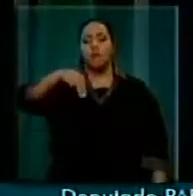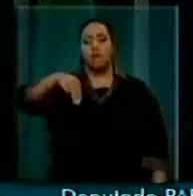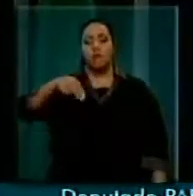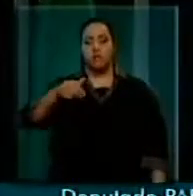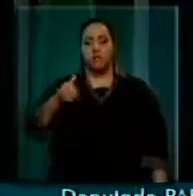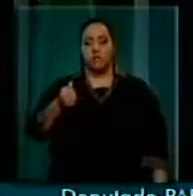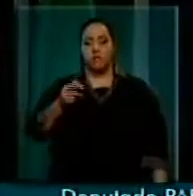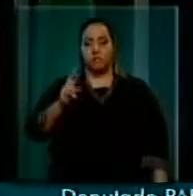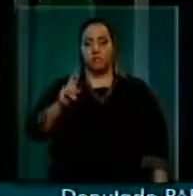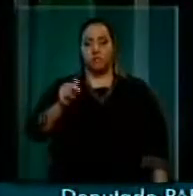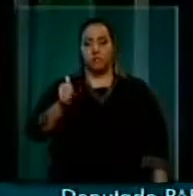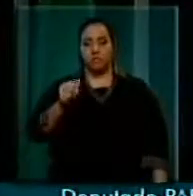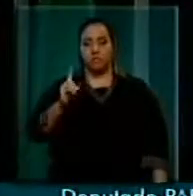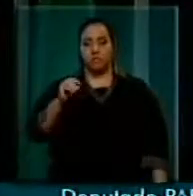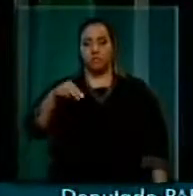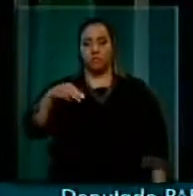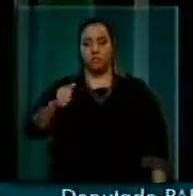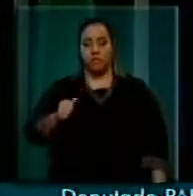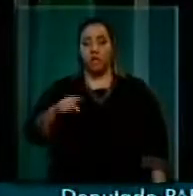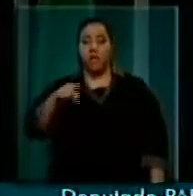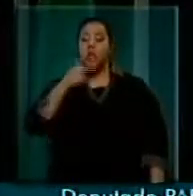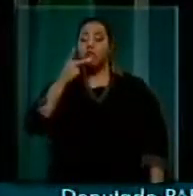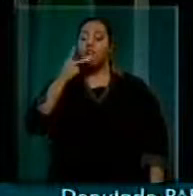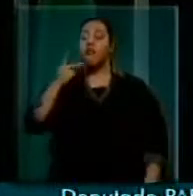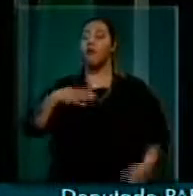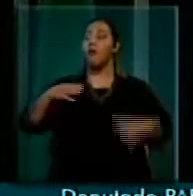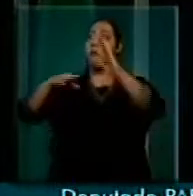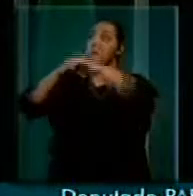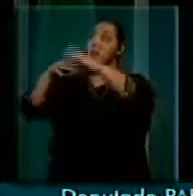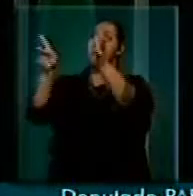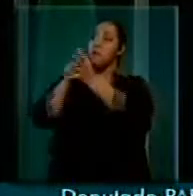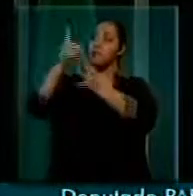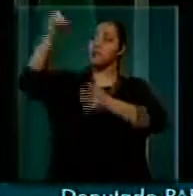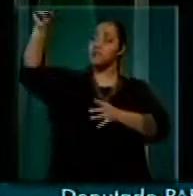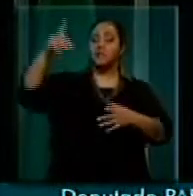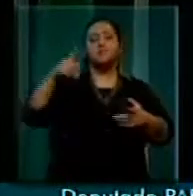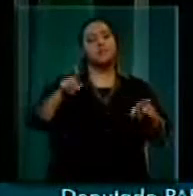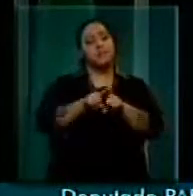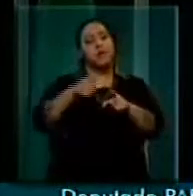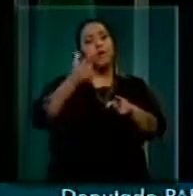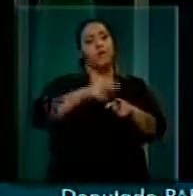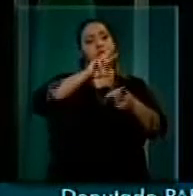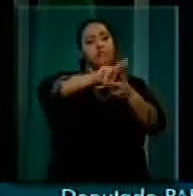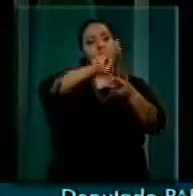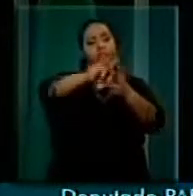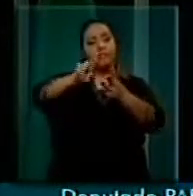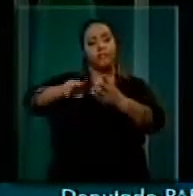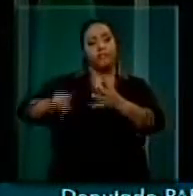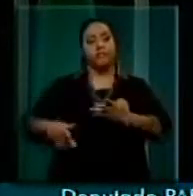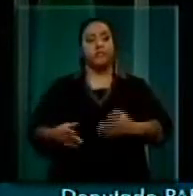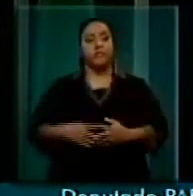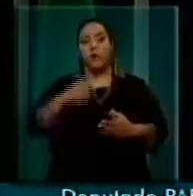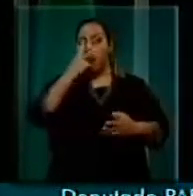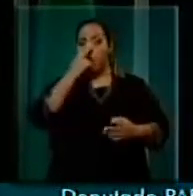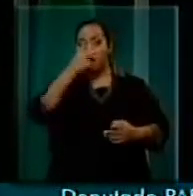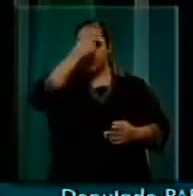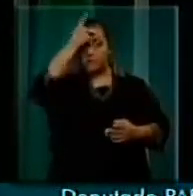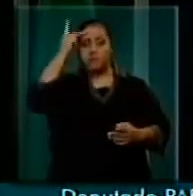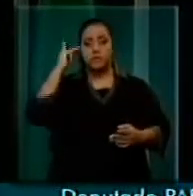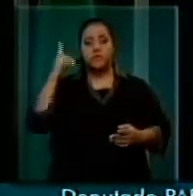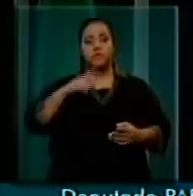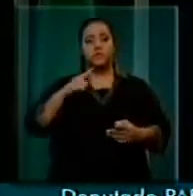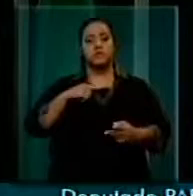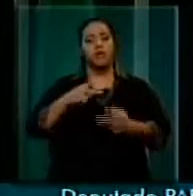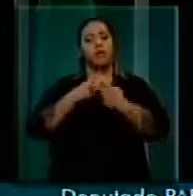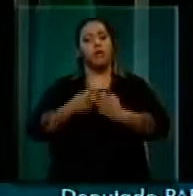ele classificou como La Mano de Dios, e outras situações em que as pessoas parecem ter tolerância